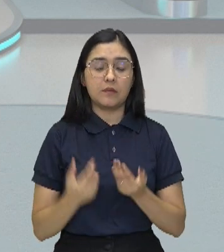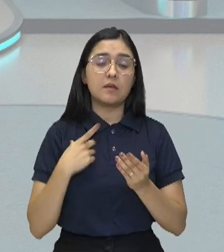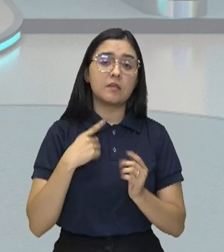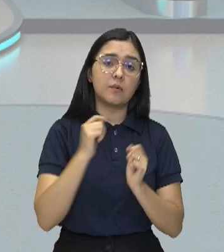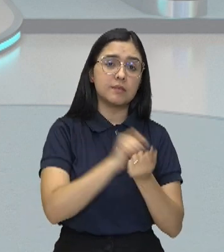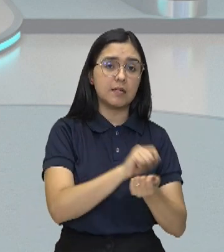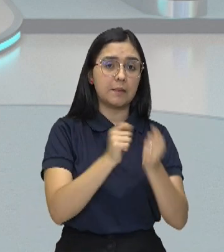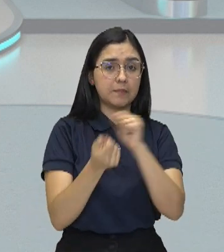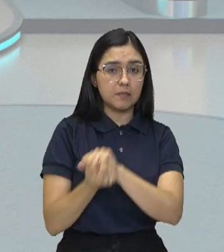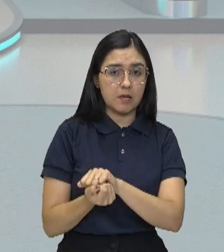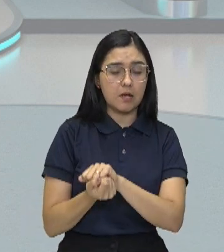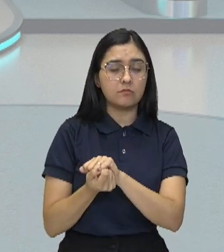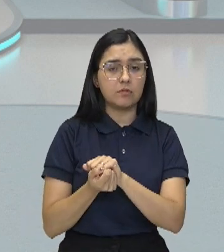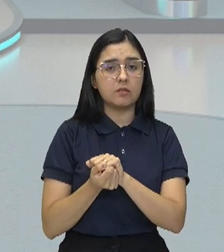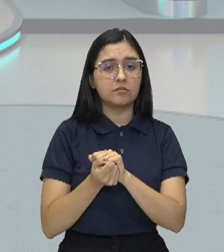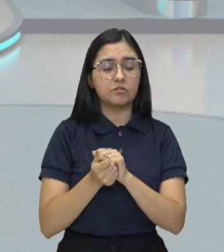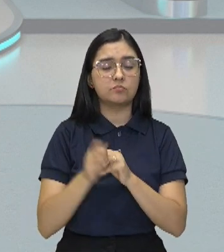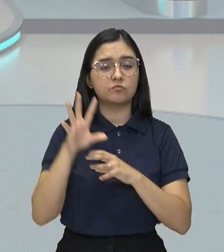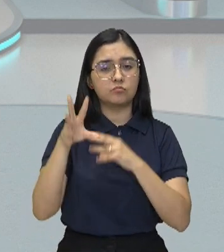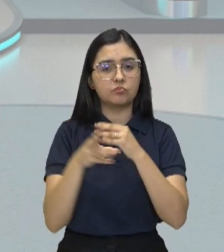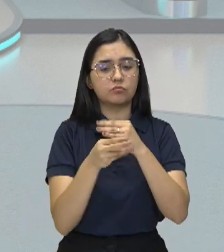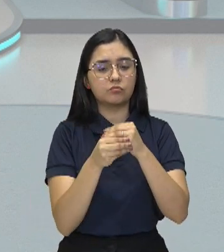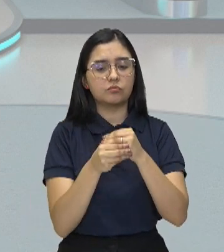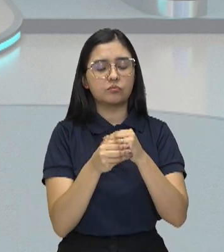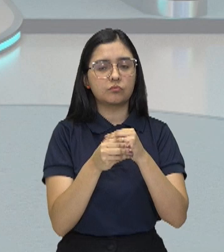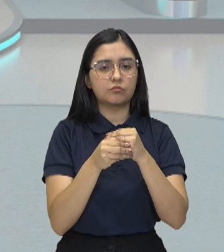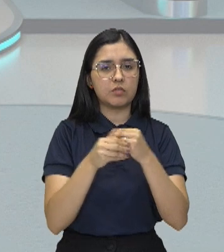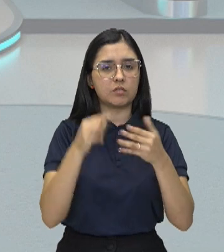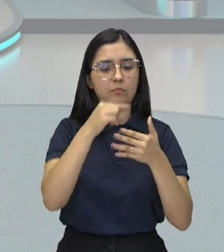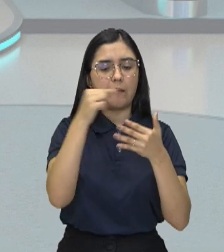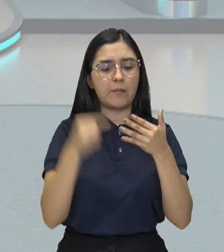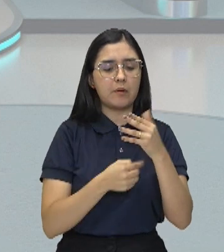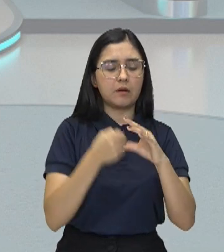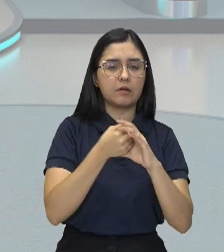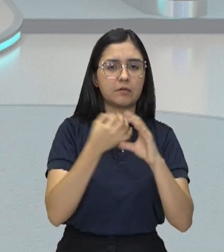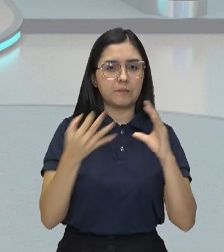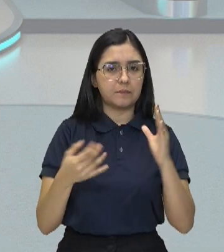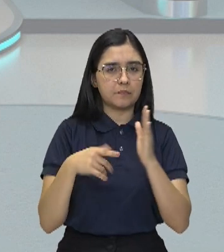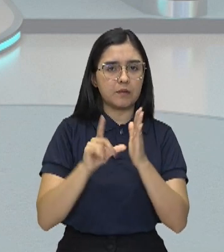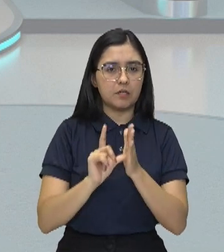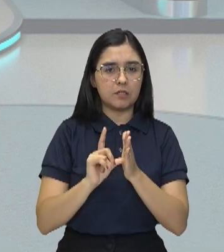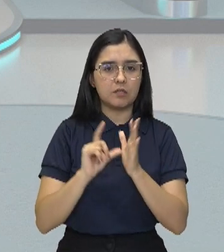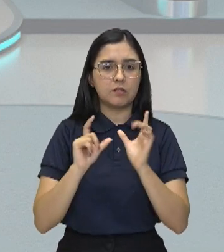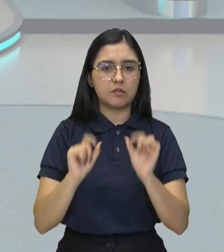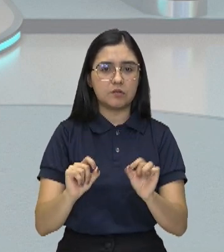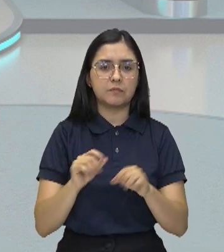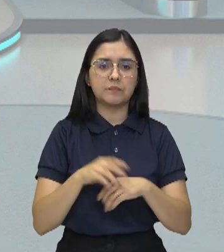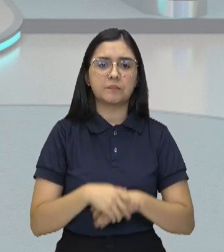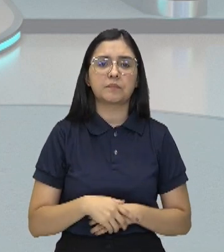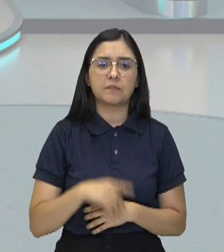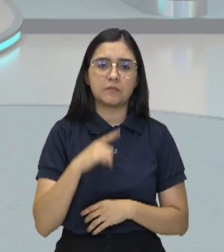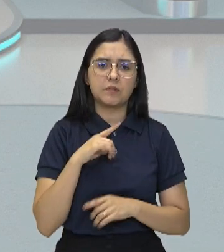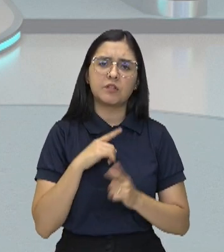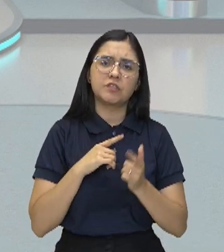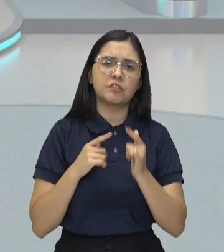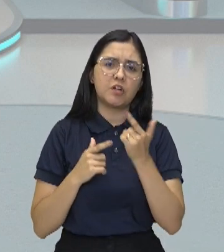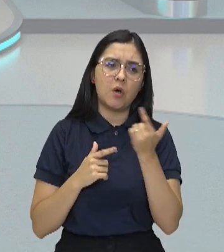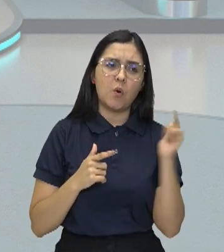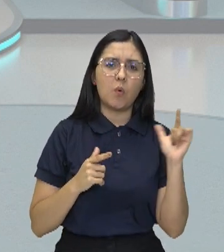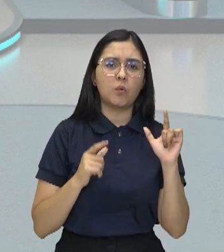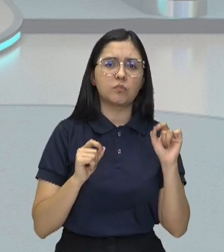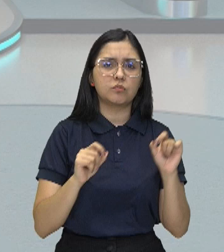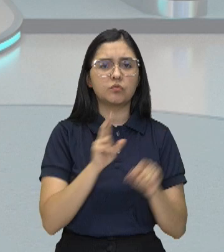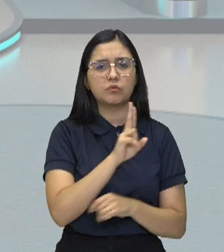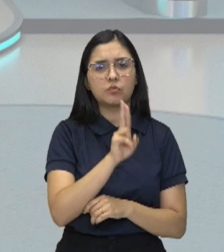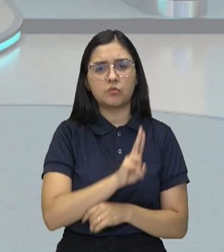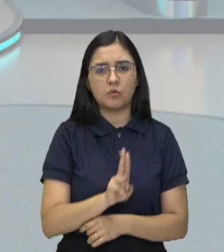adaptaram e colocaram esses elementos dentro do jogo. Antes disso, o jogo do chaturanga era composto por outras denominações,